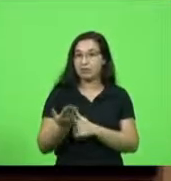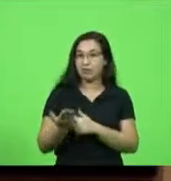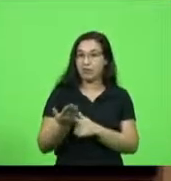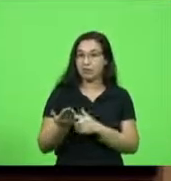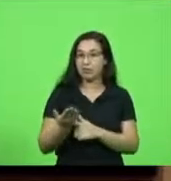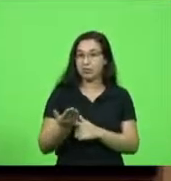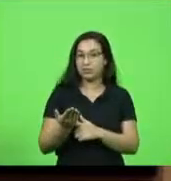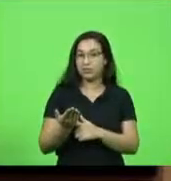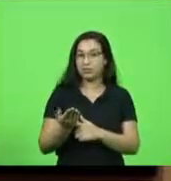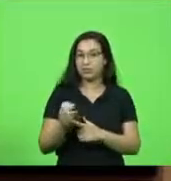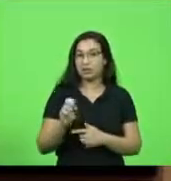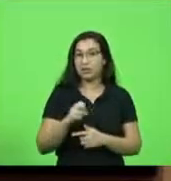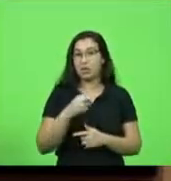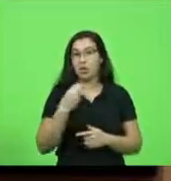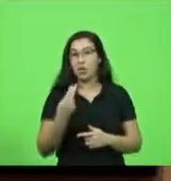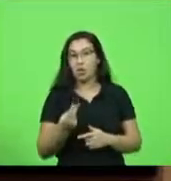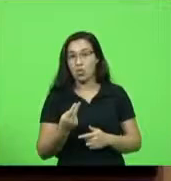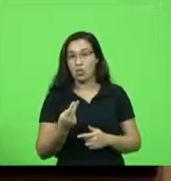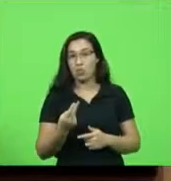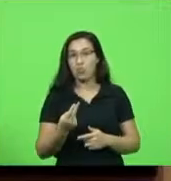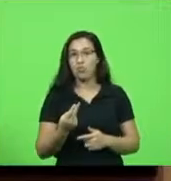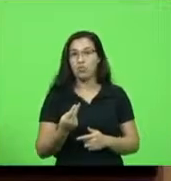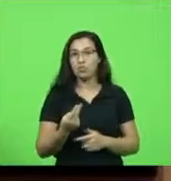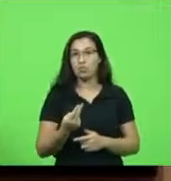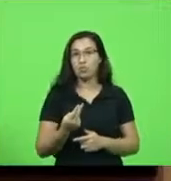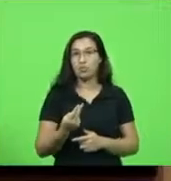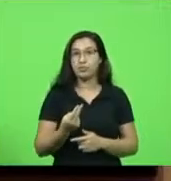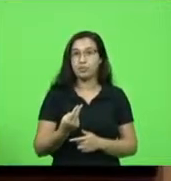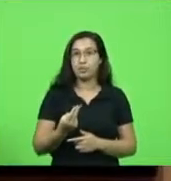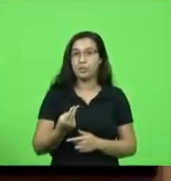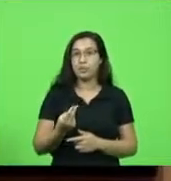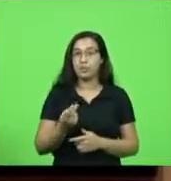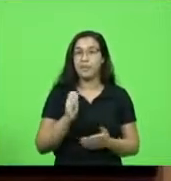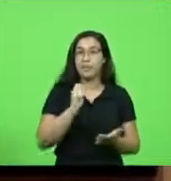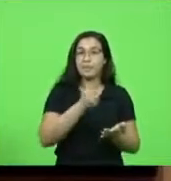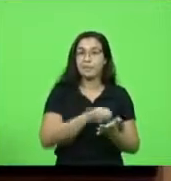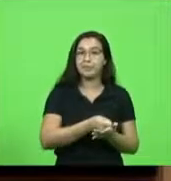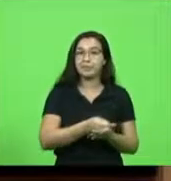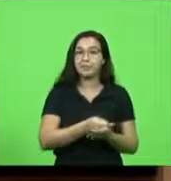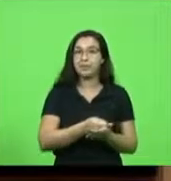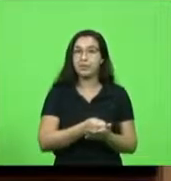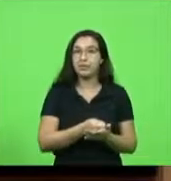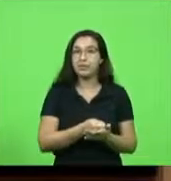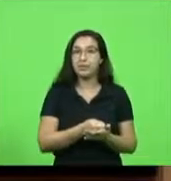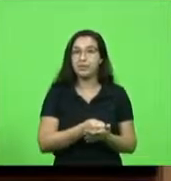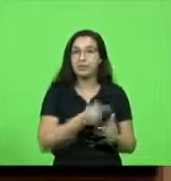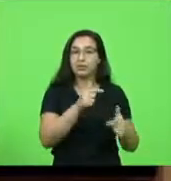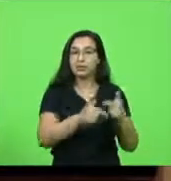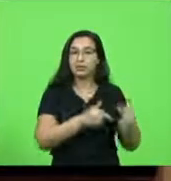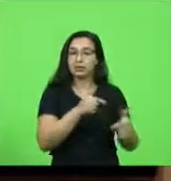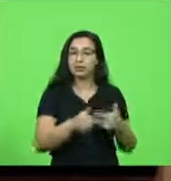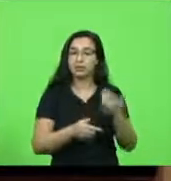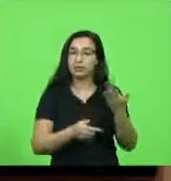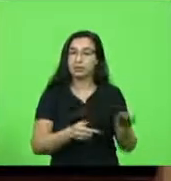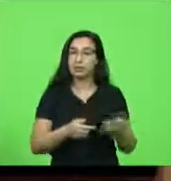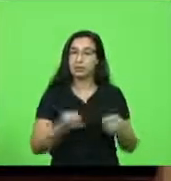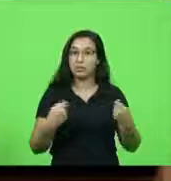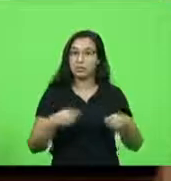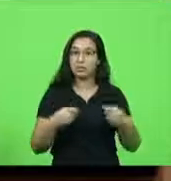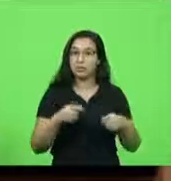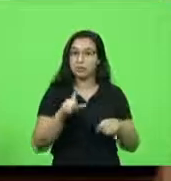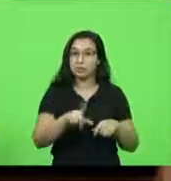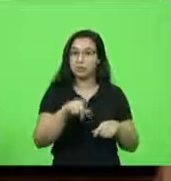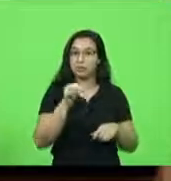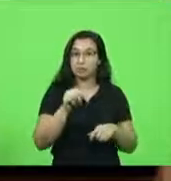a minha atividade fim, ou, senhor presidente, ou eu pago o trabalhador. Eu tenho que escolher. Então,